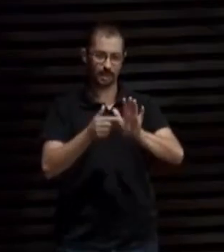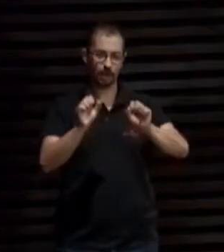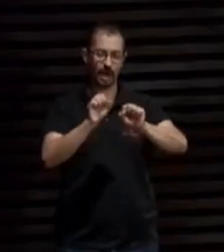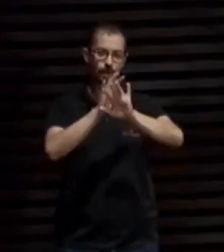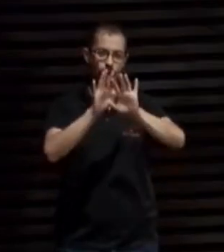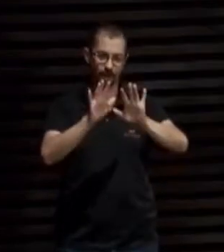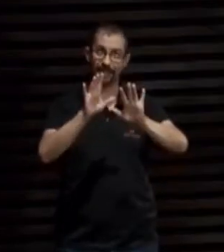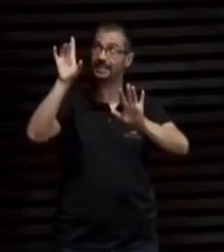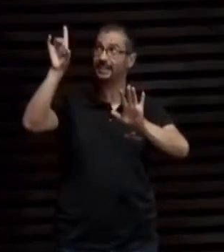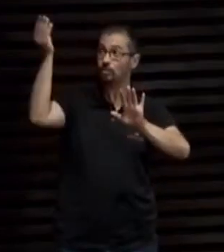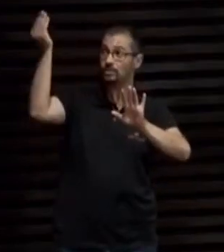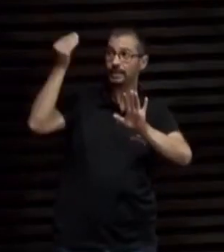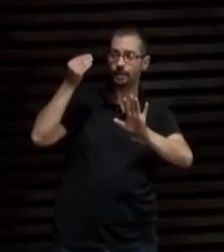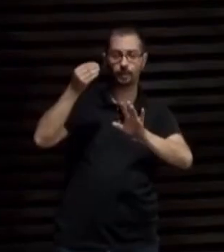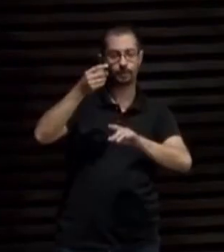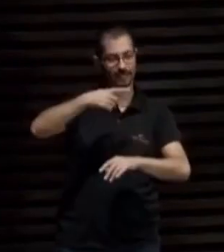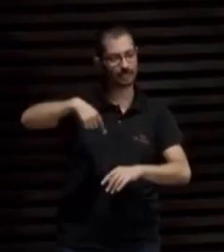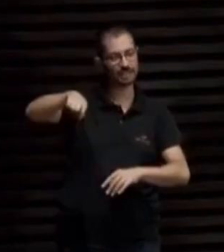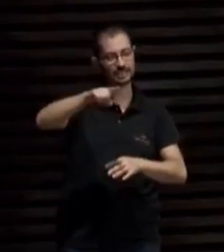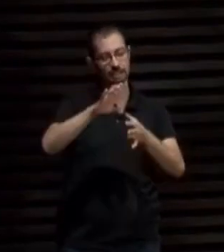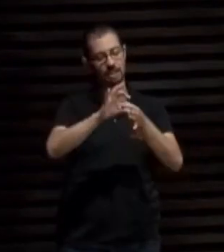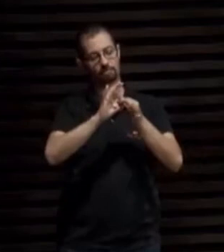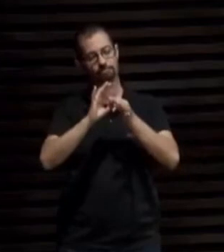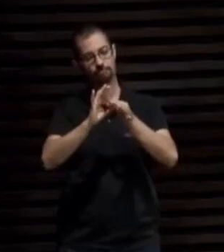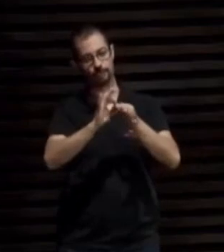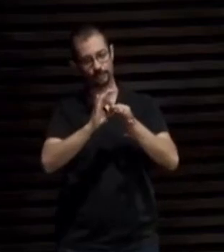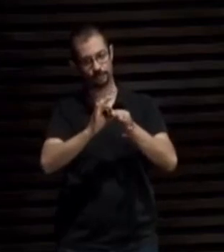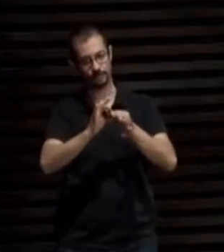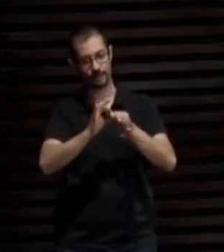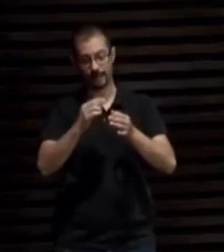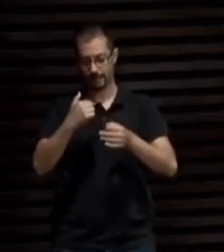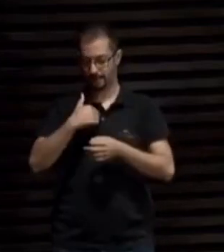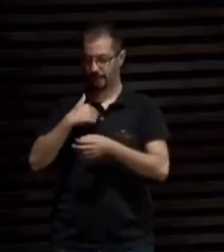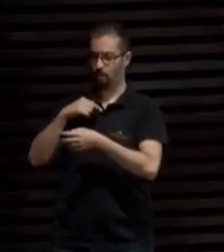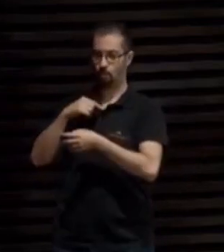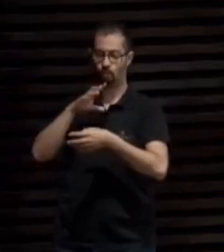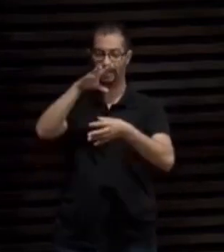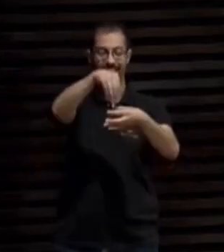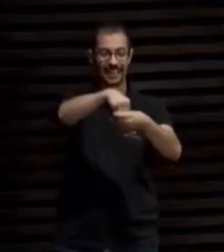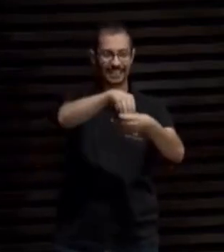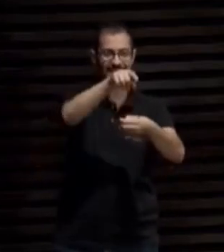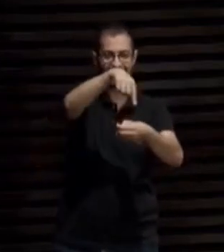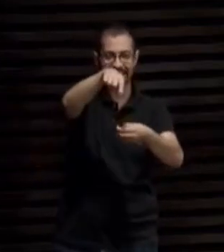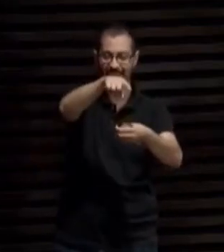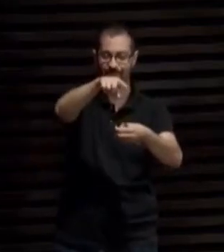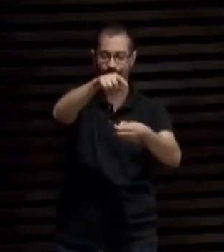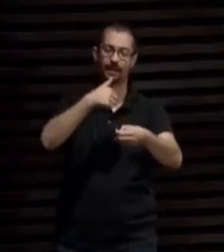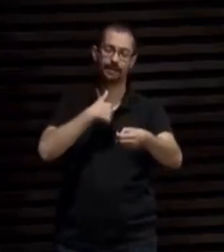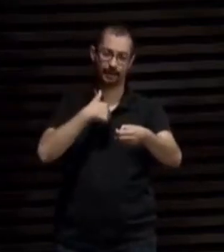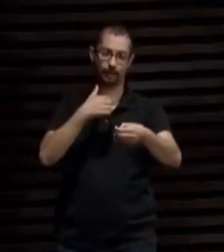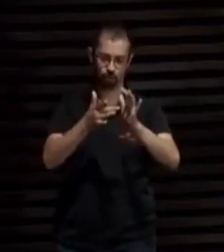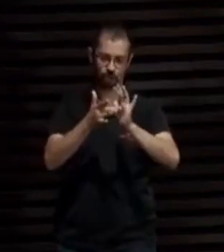como nós o somos. Eu neles e tu em mim, a fim de que sejam aperfeiçoados na